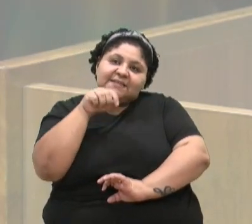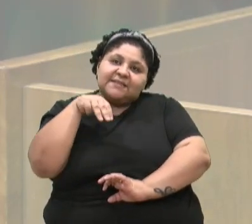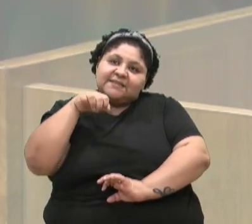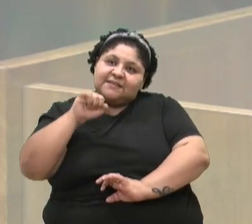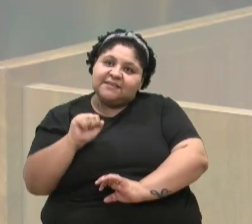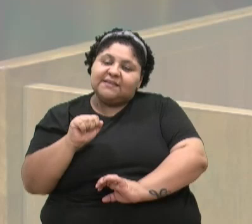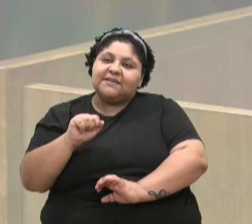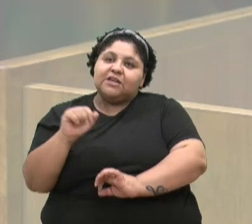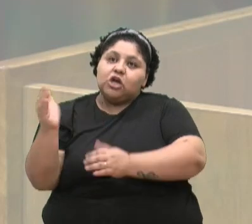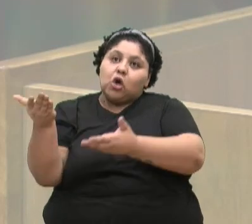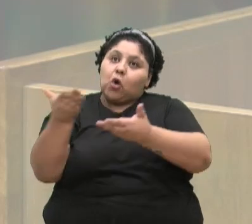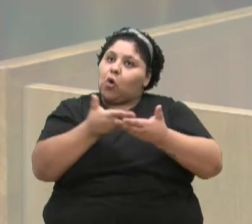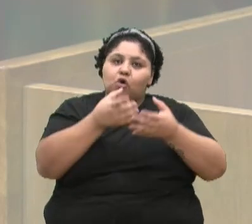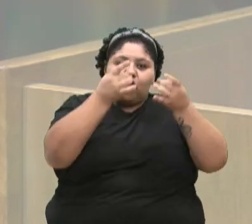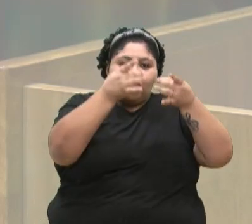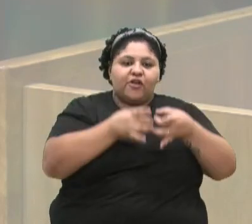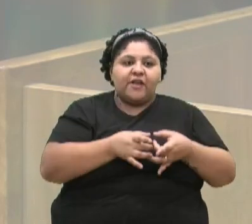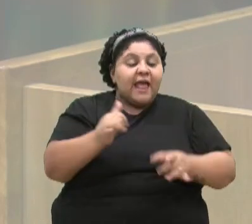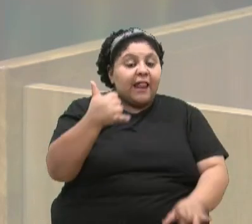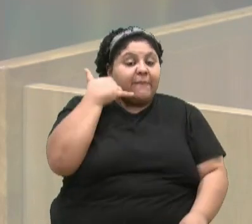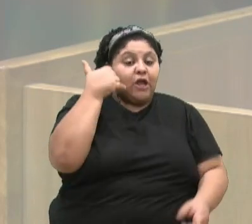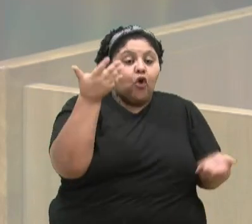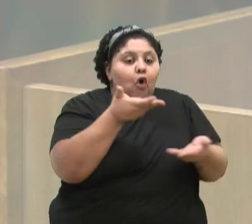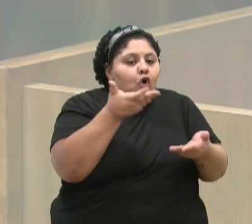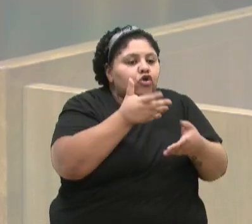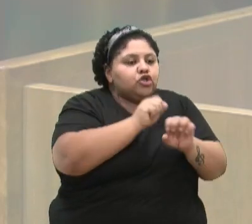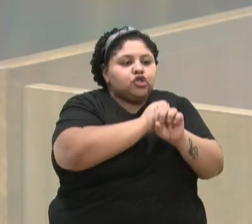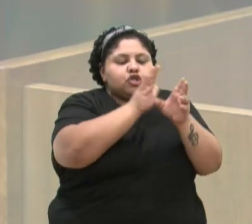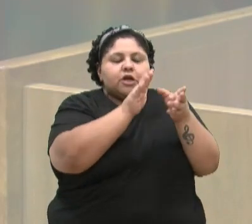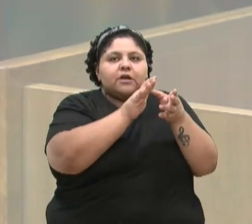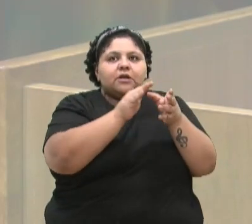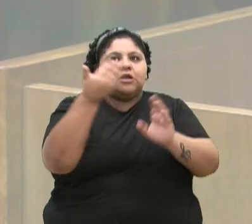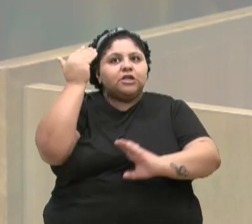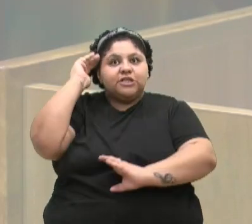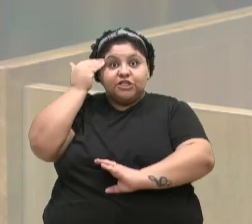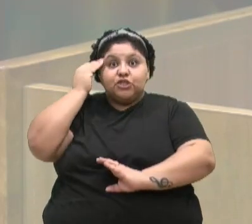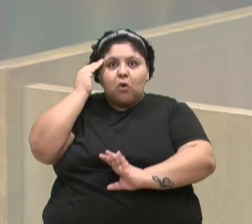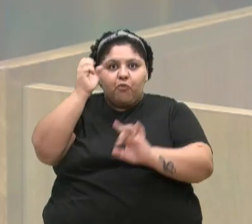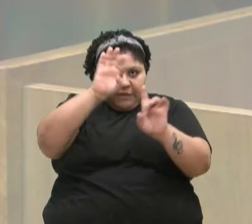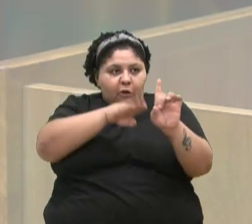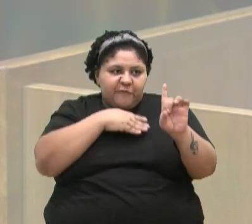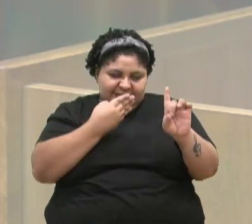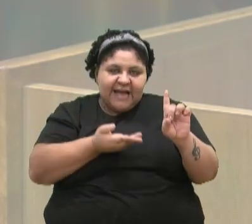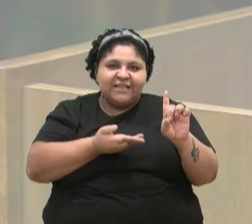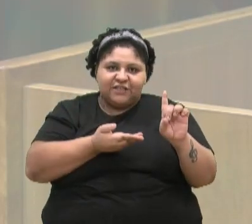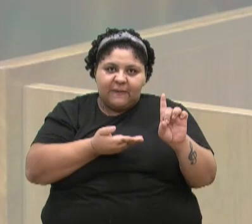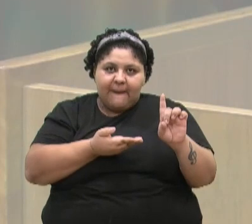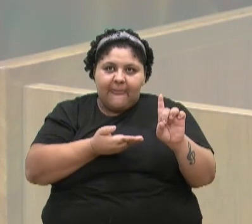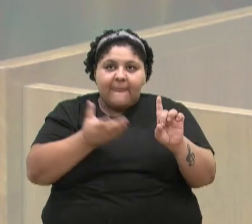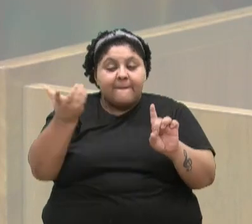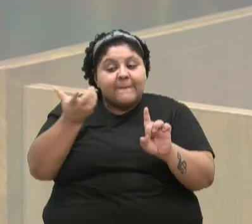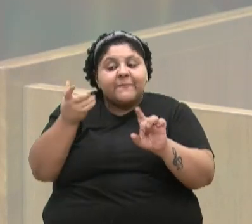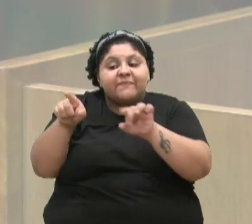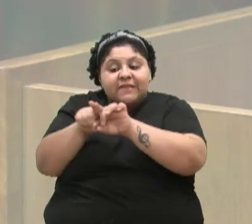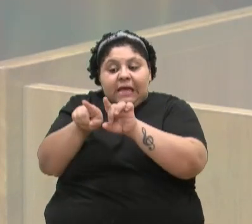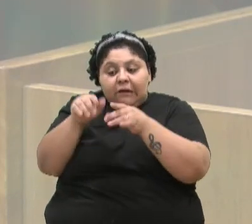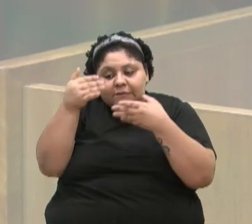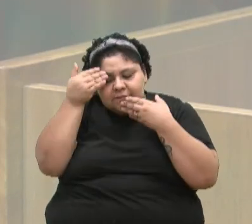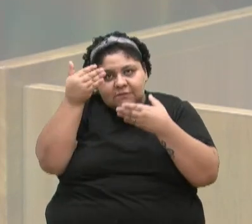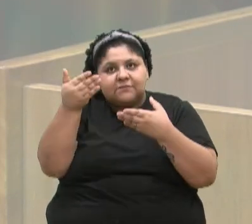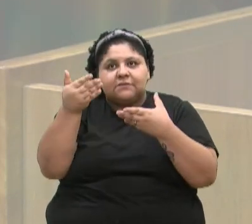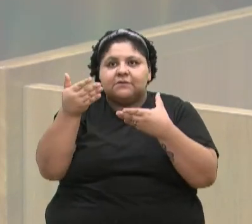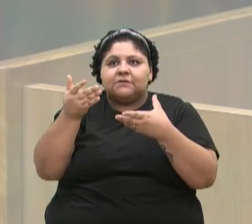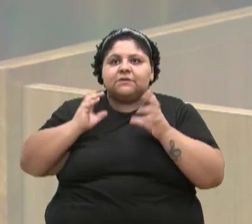veio especialmente. Ela me ligou hoje de manhã, disse que soube dessa homenagem. E quero agradecer também